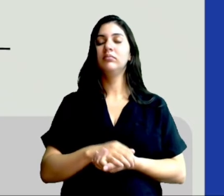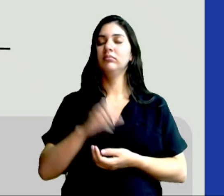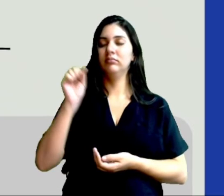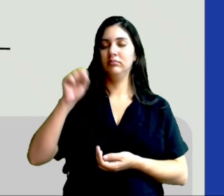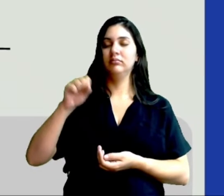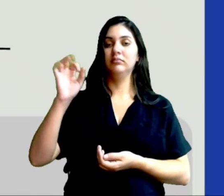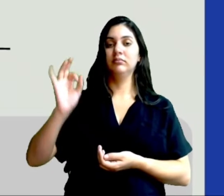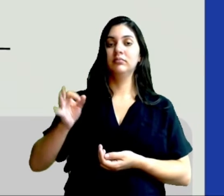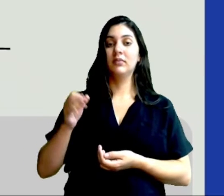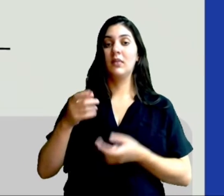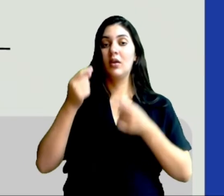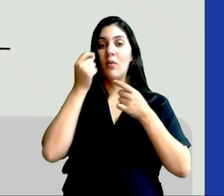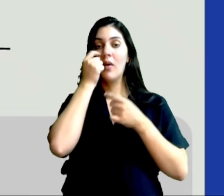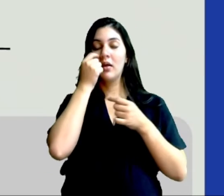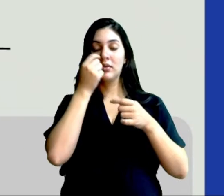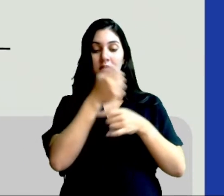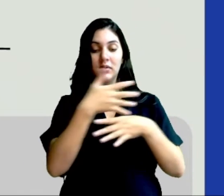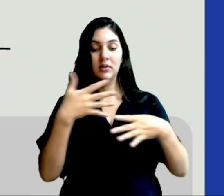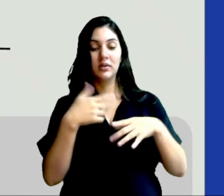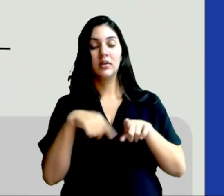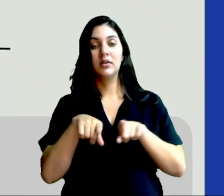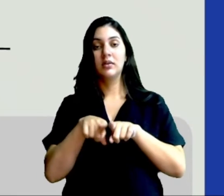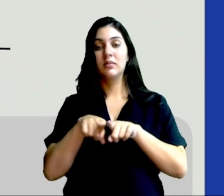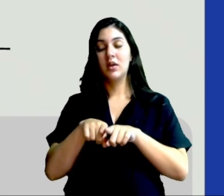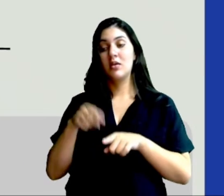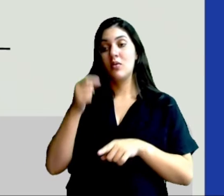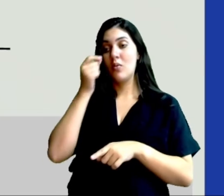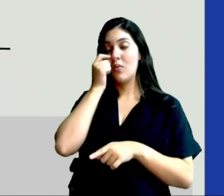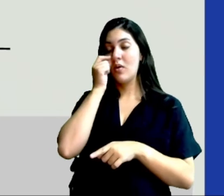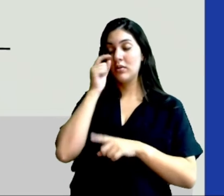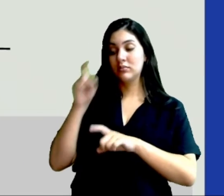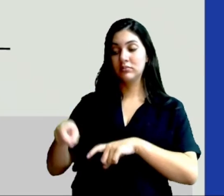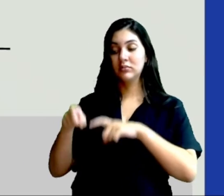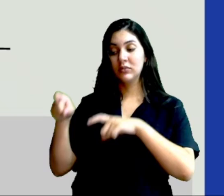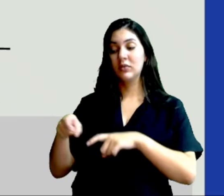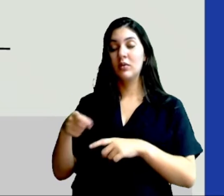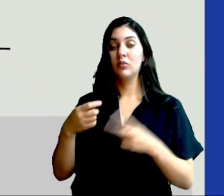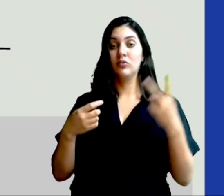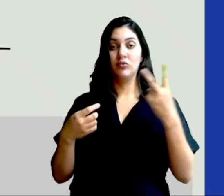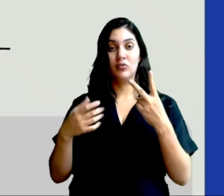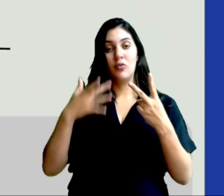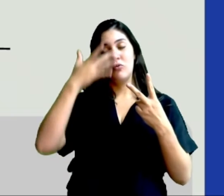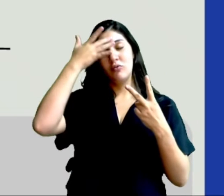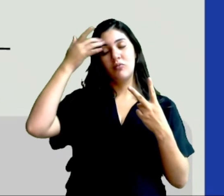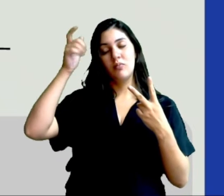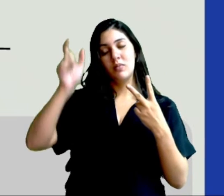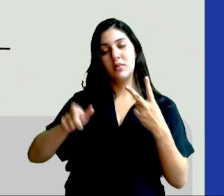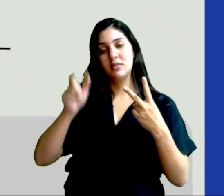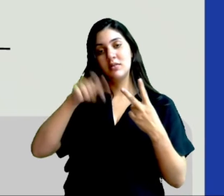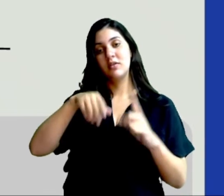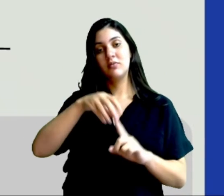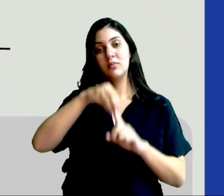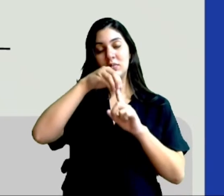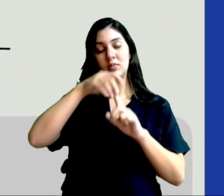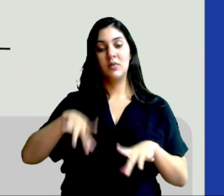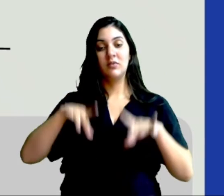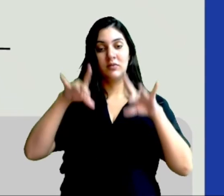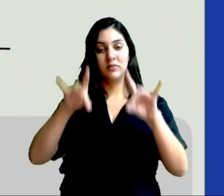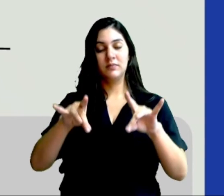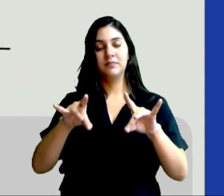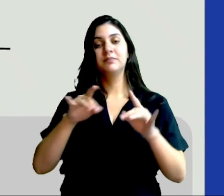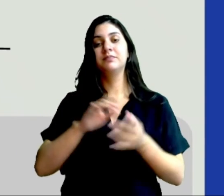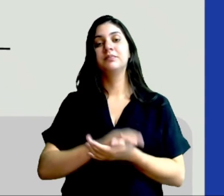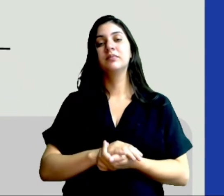Isso mesmo, né? Então, o ratinho da cidade e o ratinho do campo são os personagens aí principais da fábula. Segundo